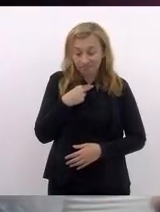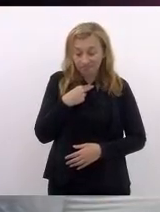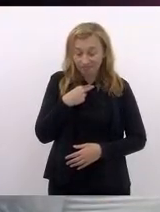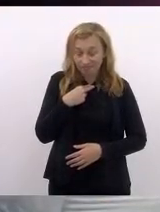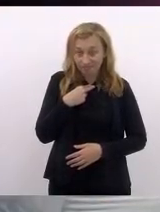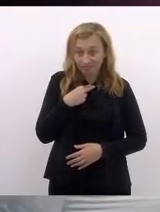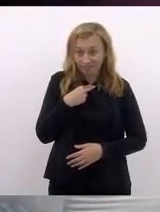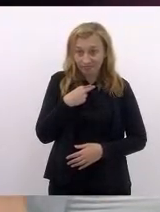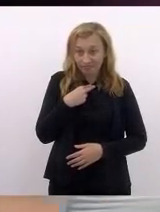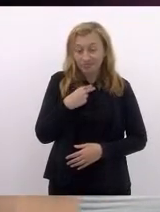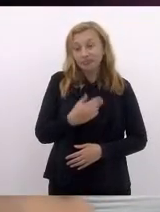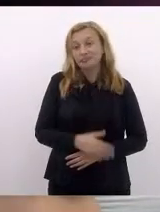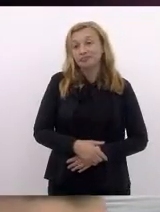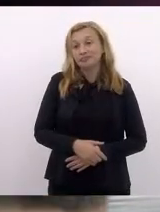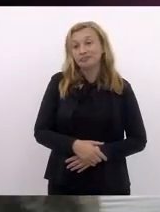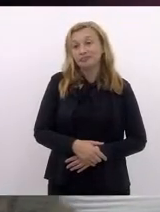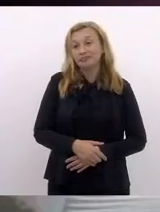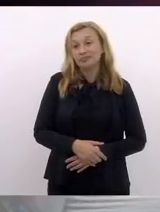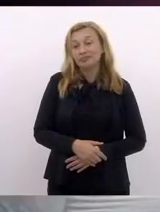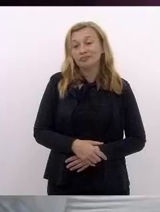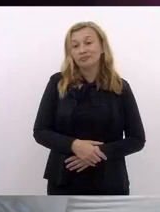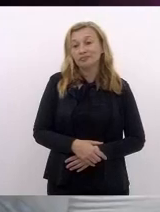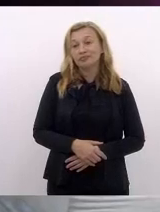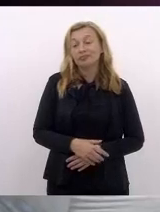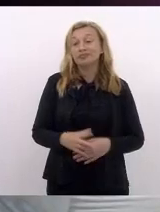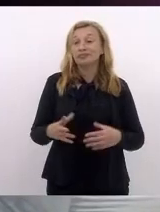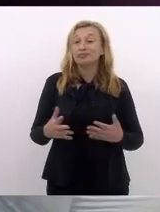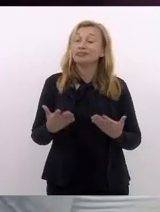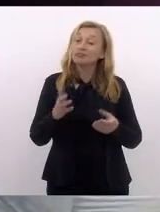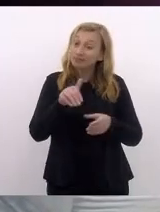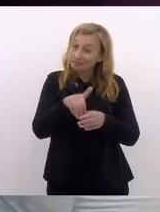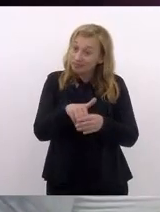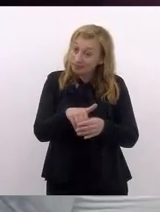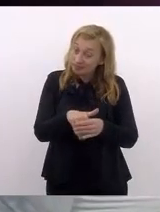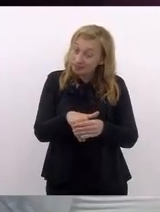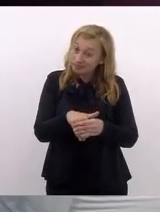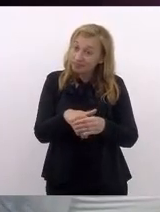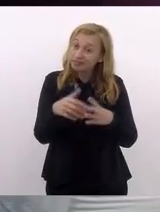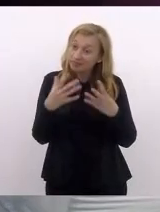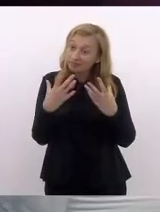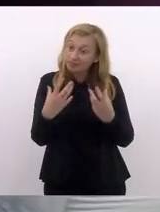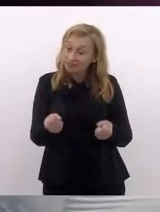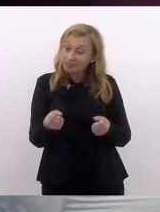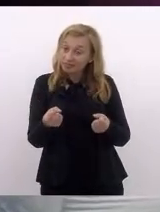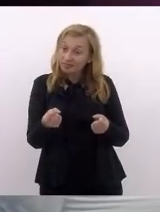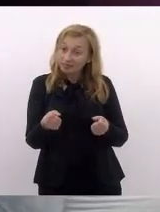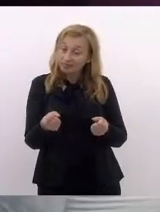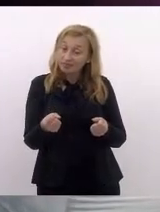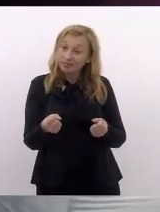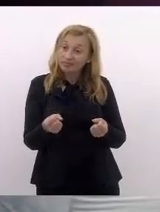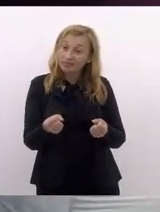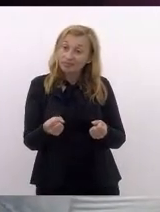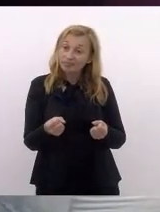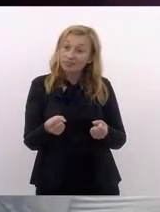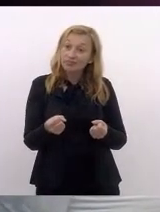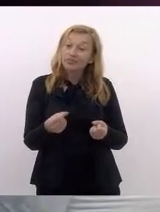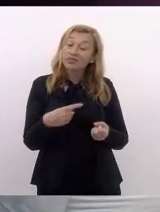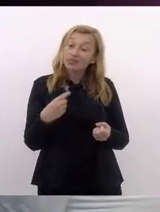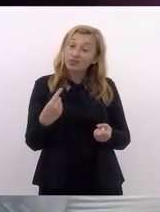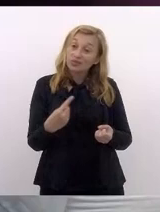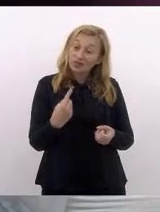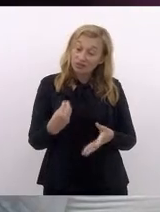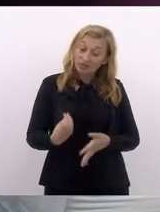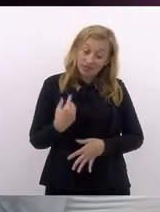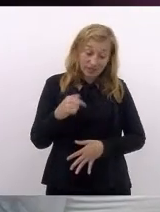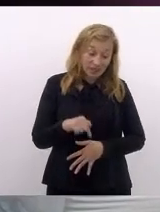regozijar nessa data voltando também tendo o privilégio de votar favorável aos benefícios que nós estamos